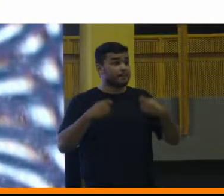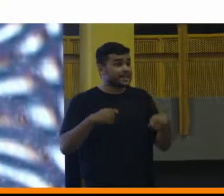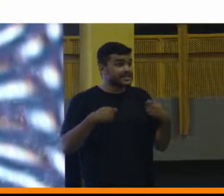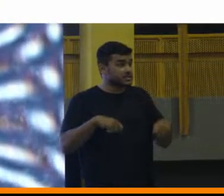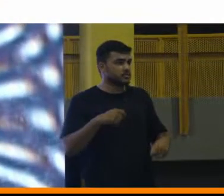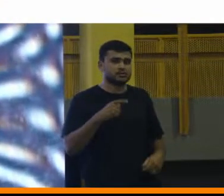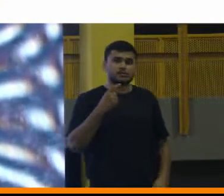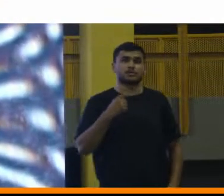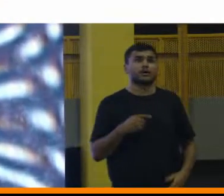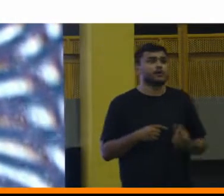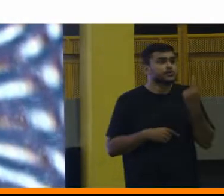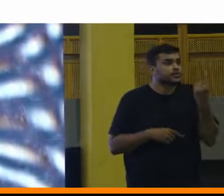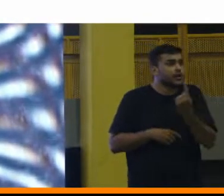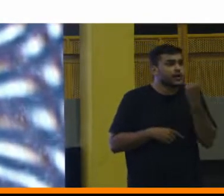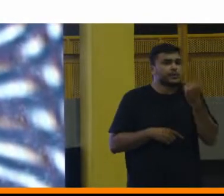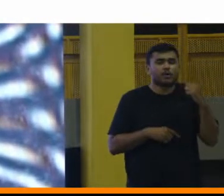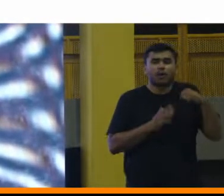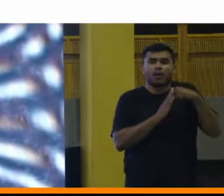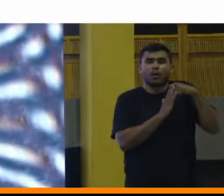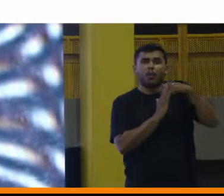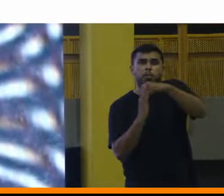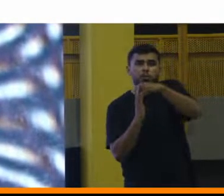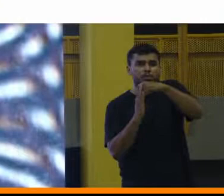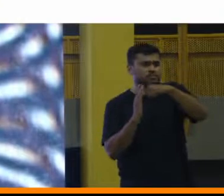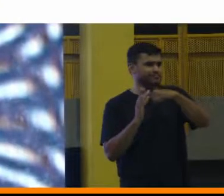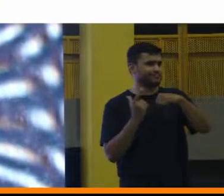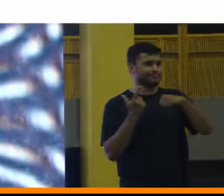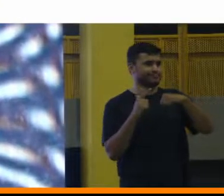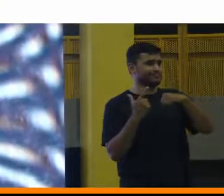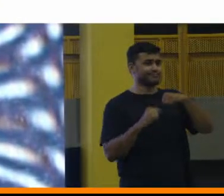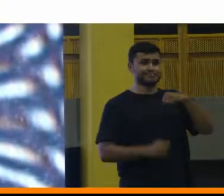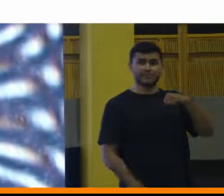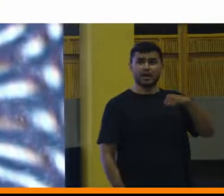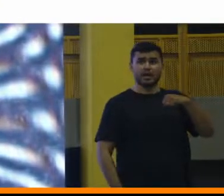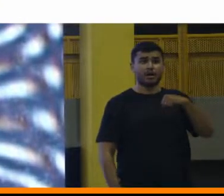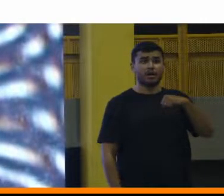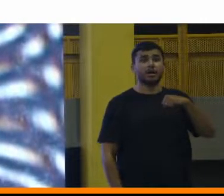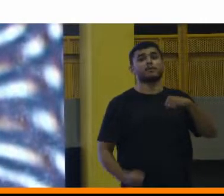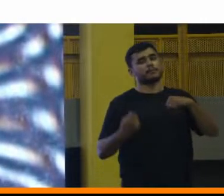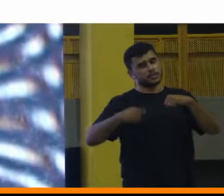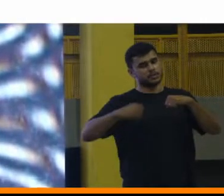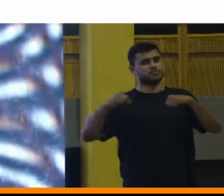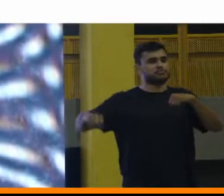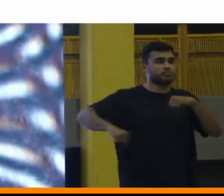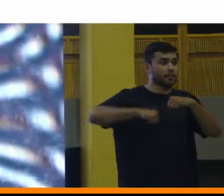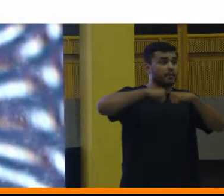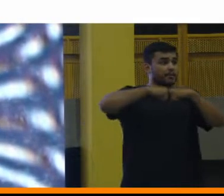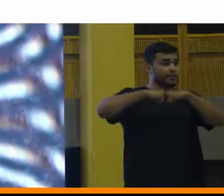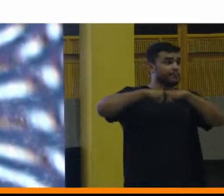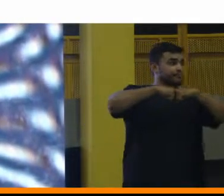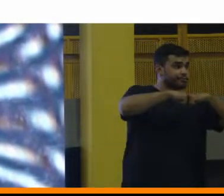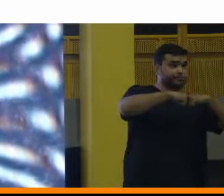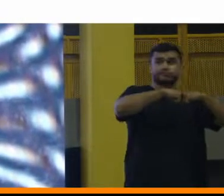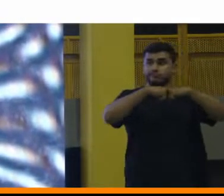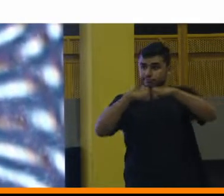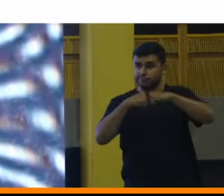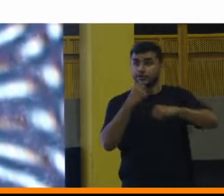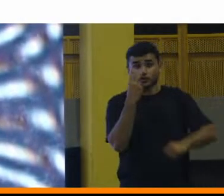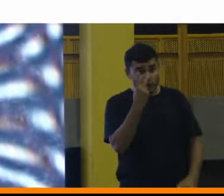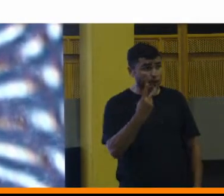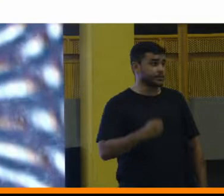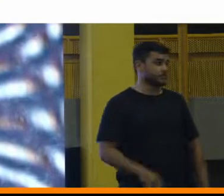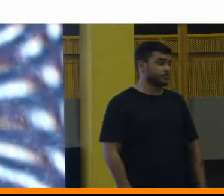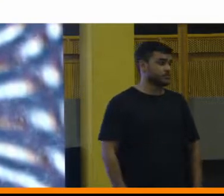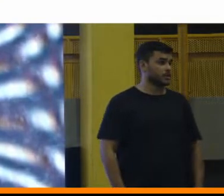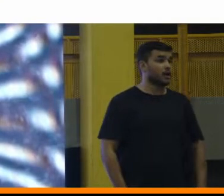interação. Existe interação com um corpo só? Não, você sempre precisa de 2. E é